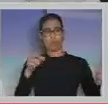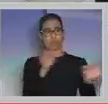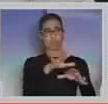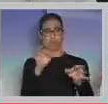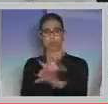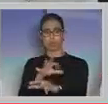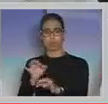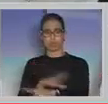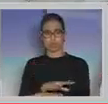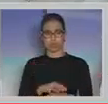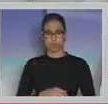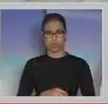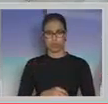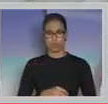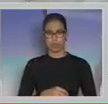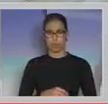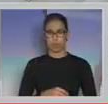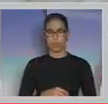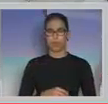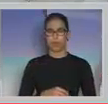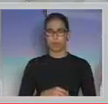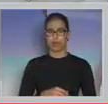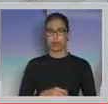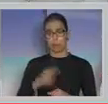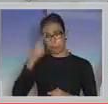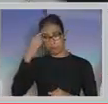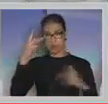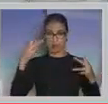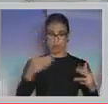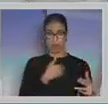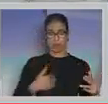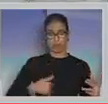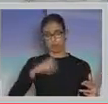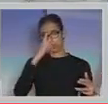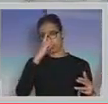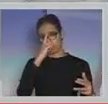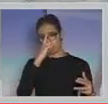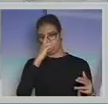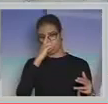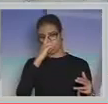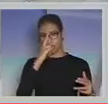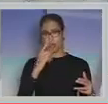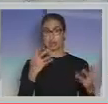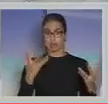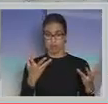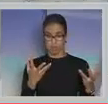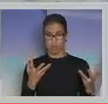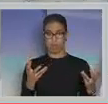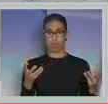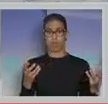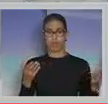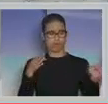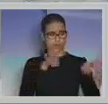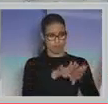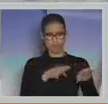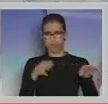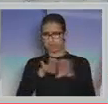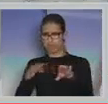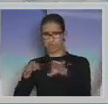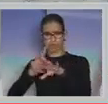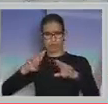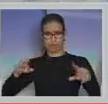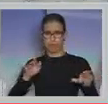seguindo o mesmo a mesma linha do governo Alckmin que desmontou a educação a cultura fechou